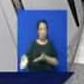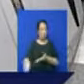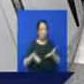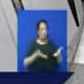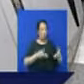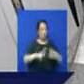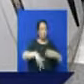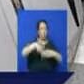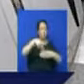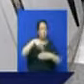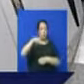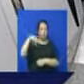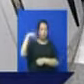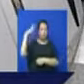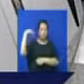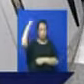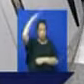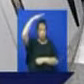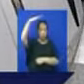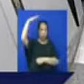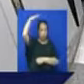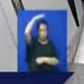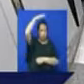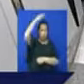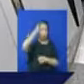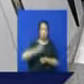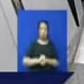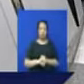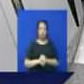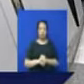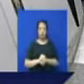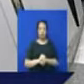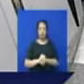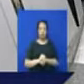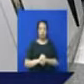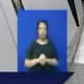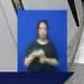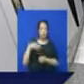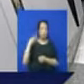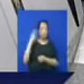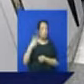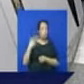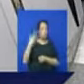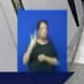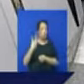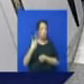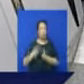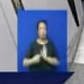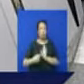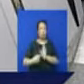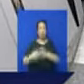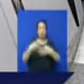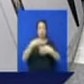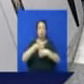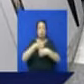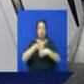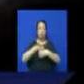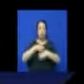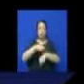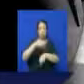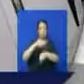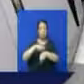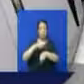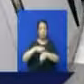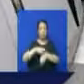vereador Rogério Gomes, para que deixe a sua manifestação e os seus sentimentos em relação a este momento.